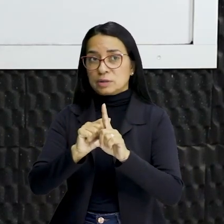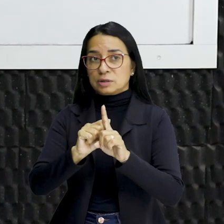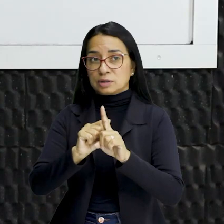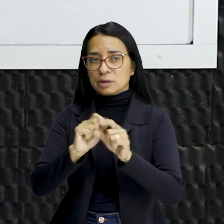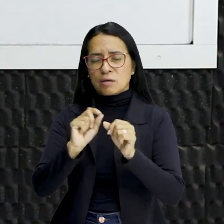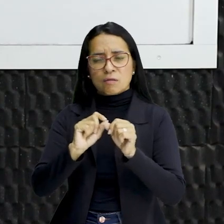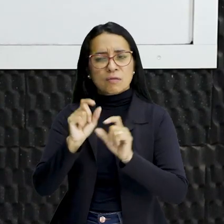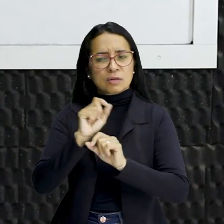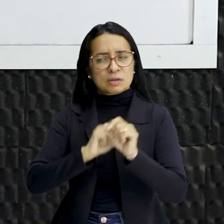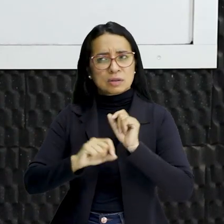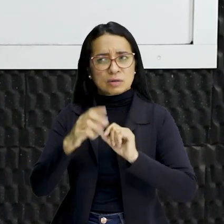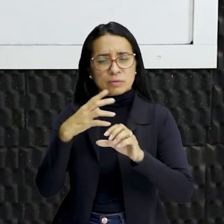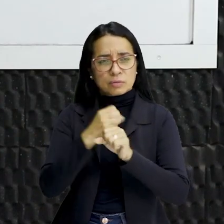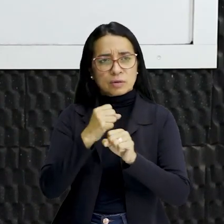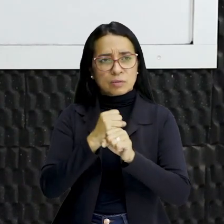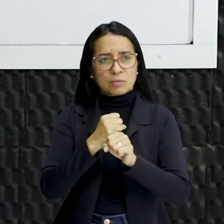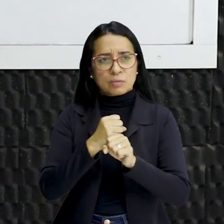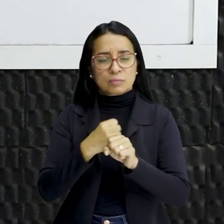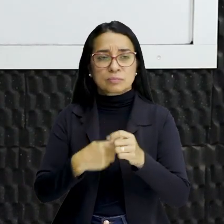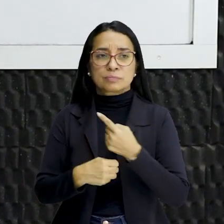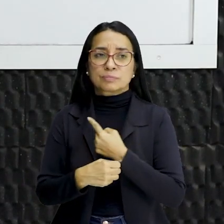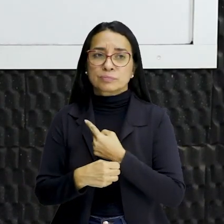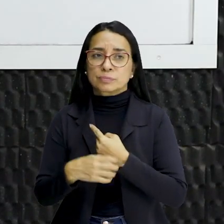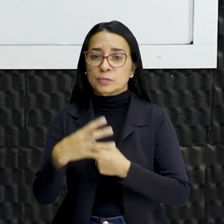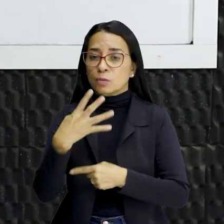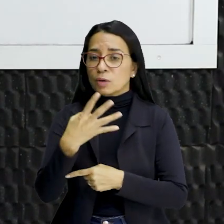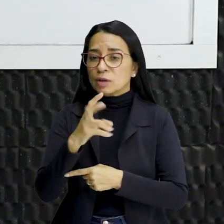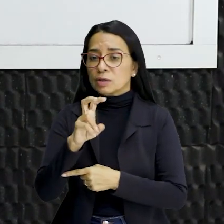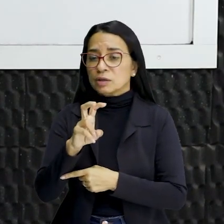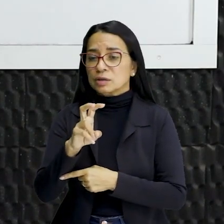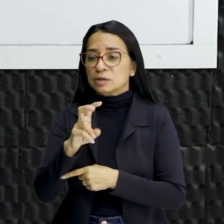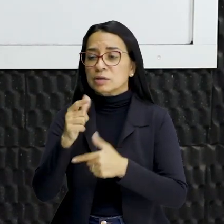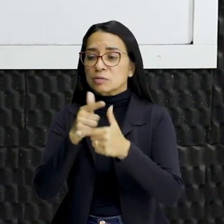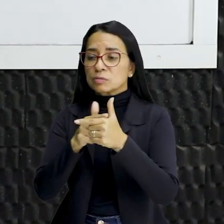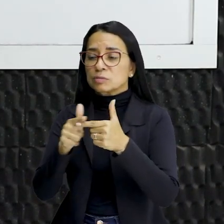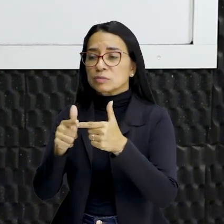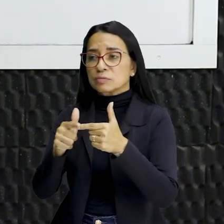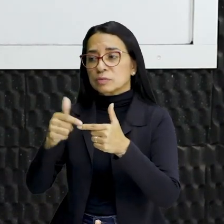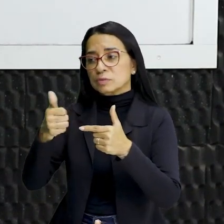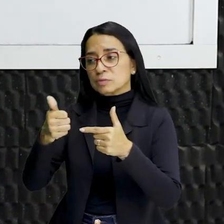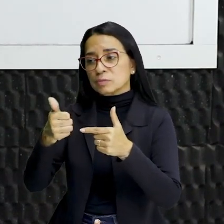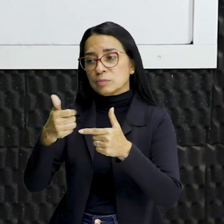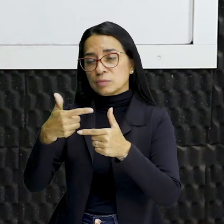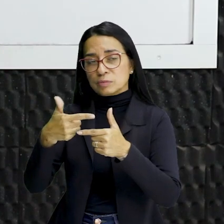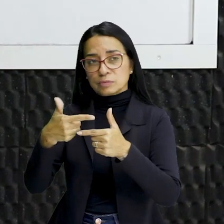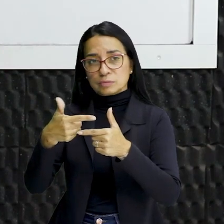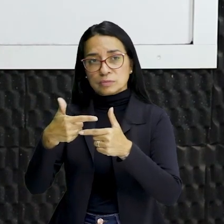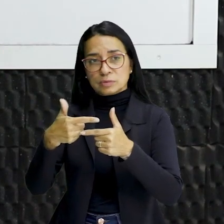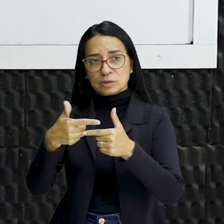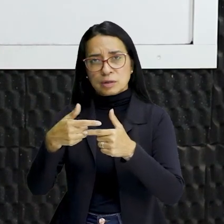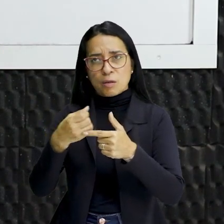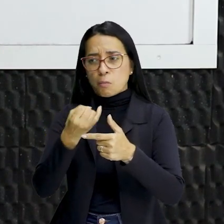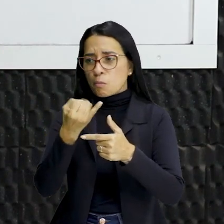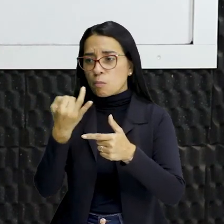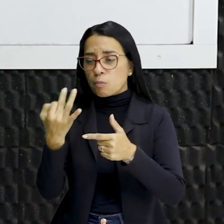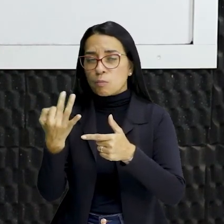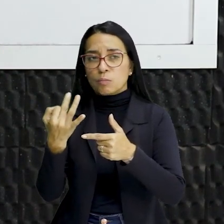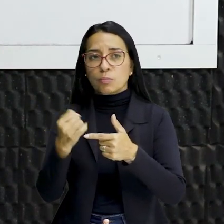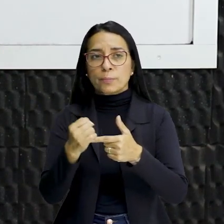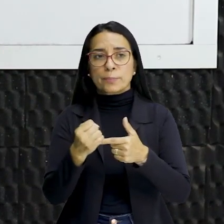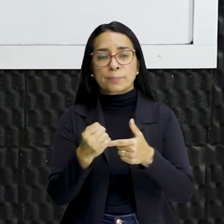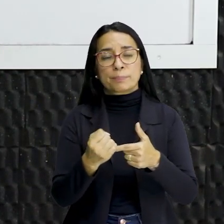certo aí turminha vamos fazer essa conta né Quanto é 45 / 12 Vamos lá fazer essa continha aqui do lado